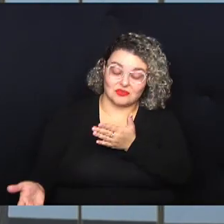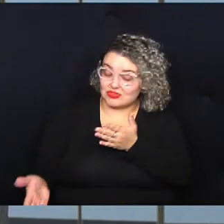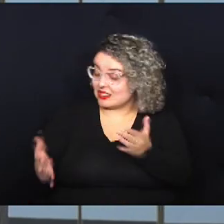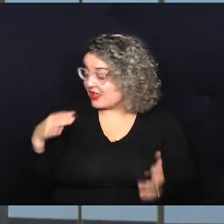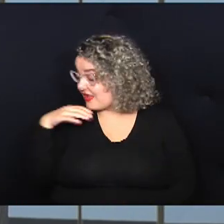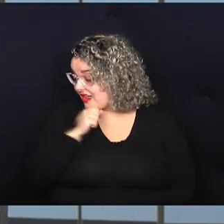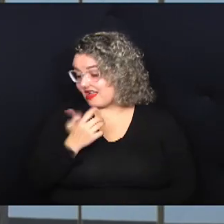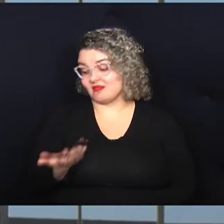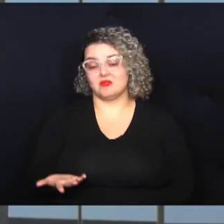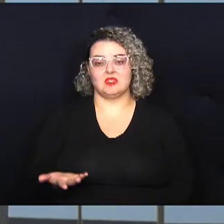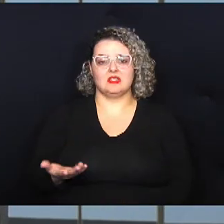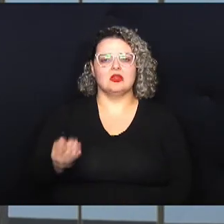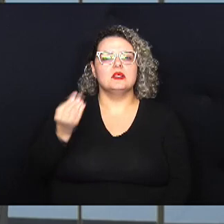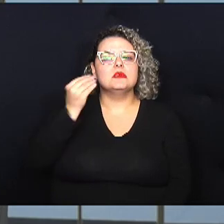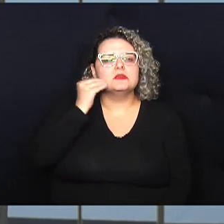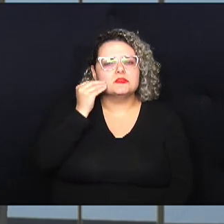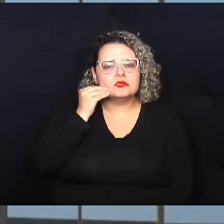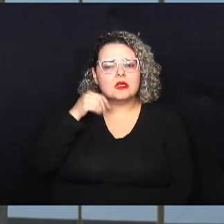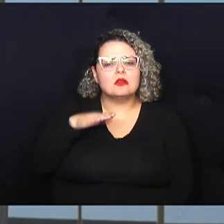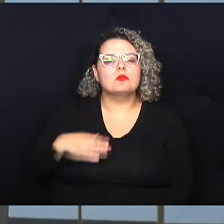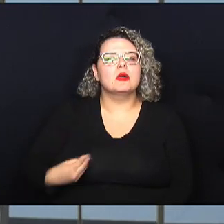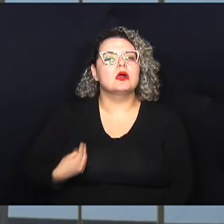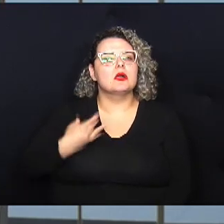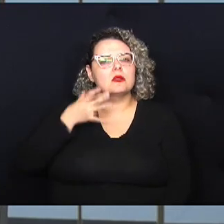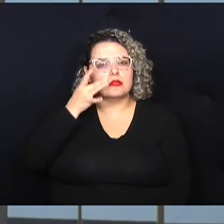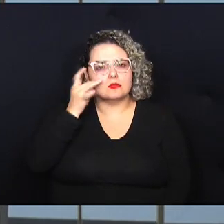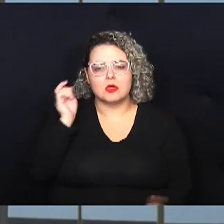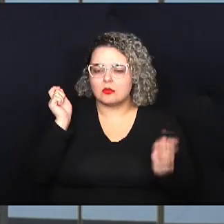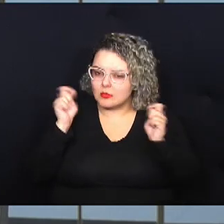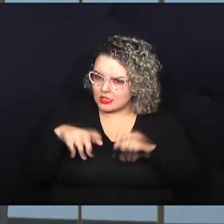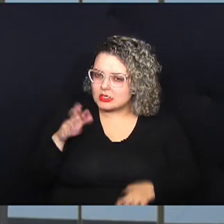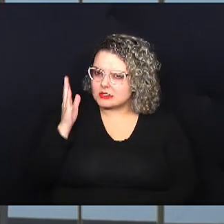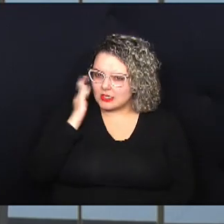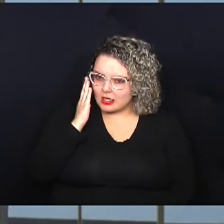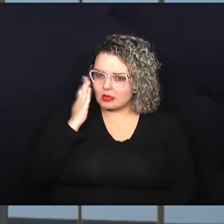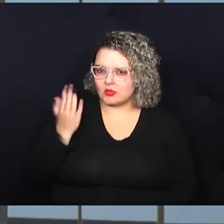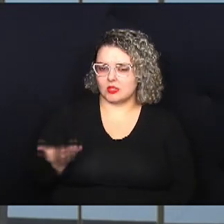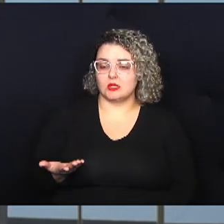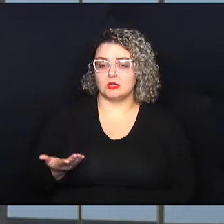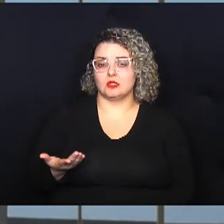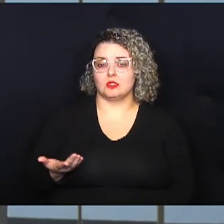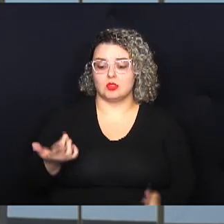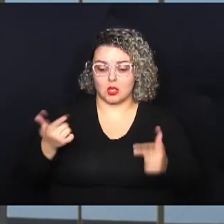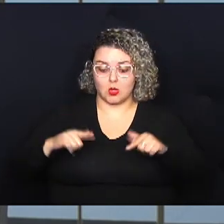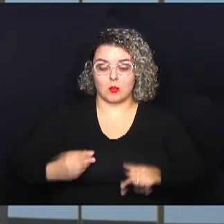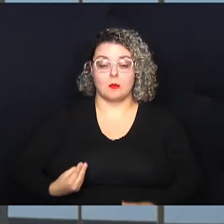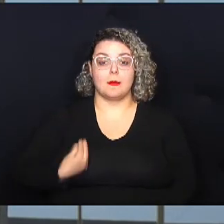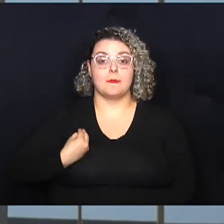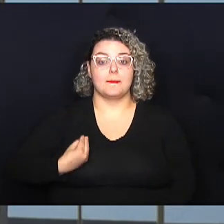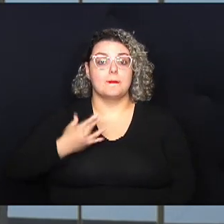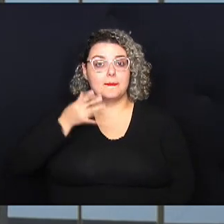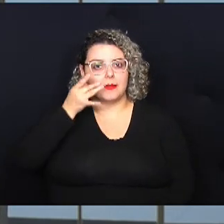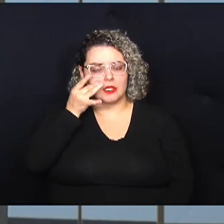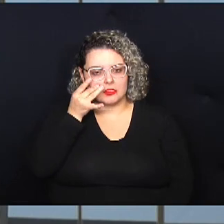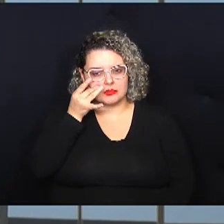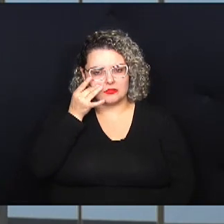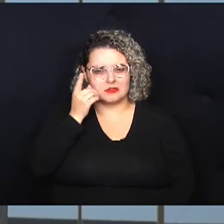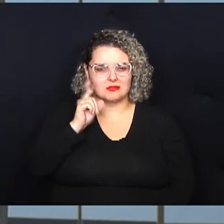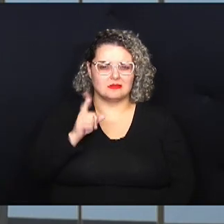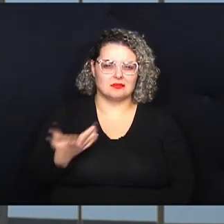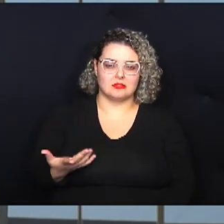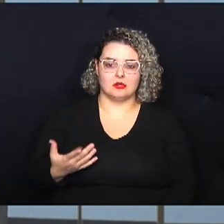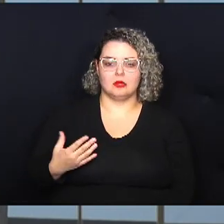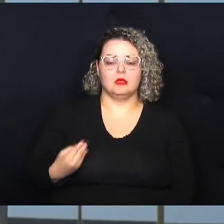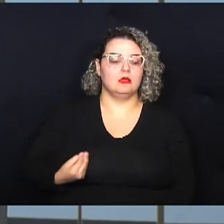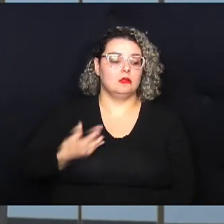Então, tenta ser mais presente possível, sabe? Aonde você estiver, esteja presente. Não fica tipo, eu tô aqui,